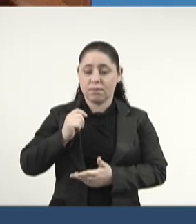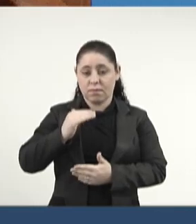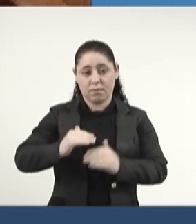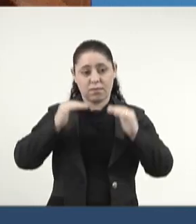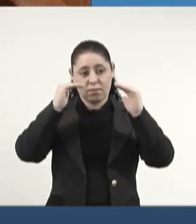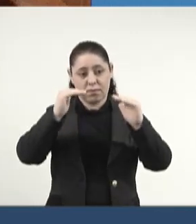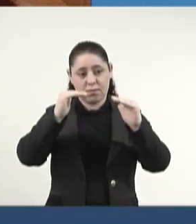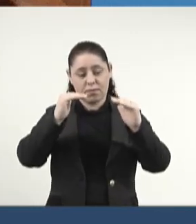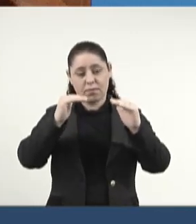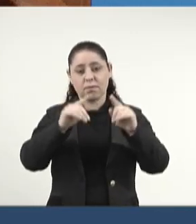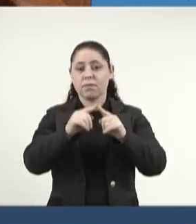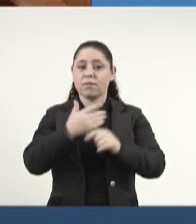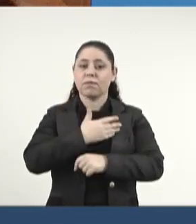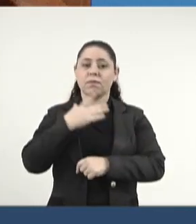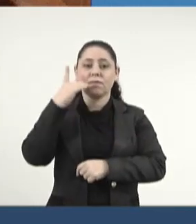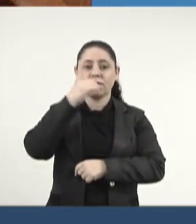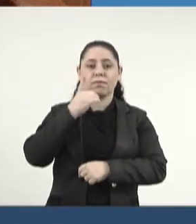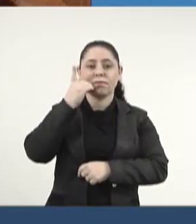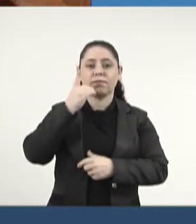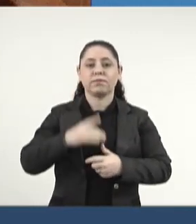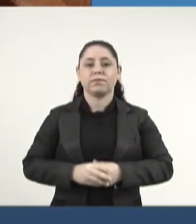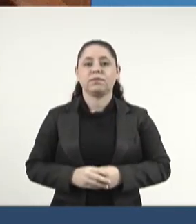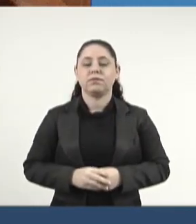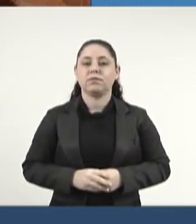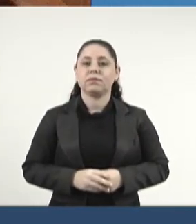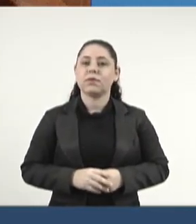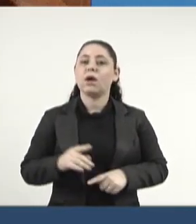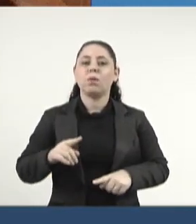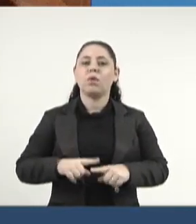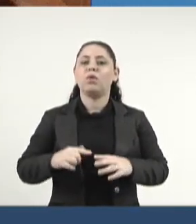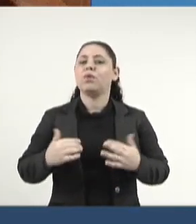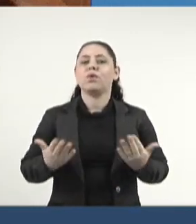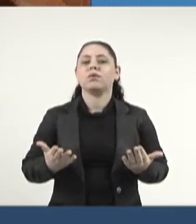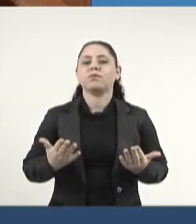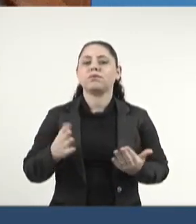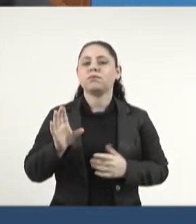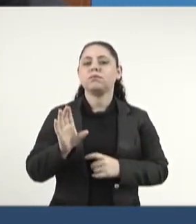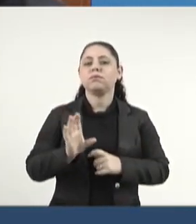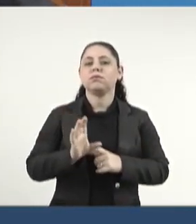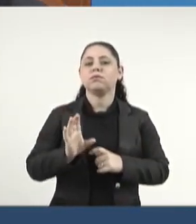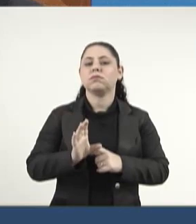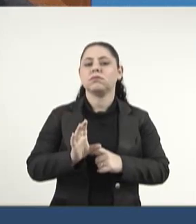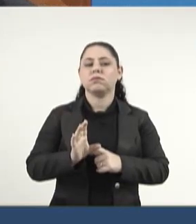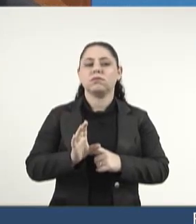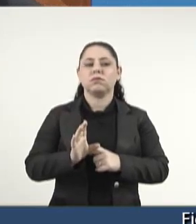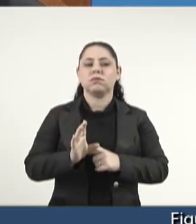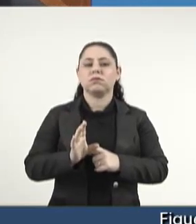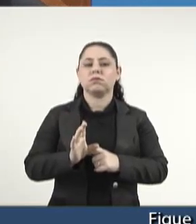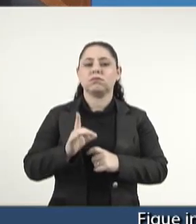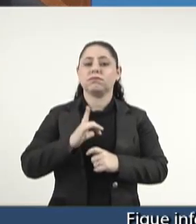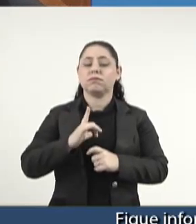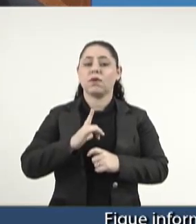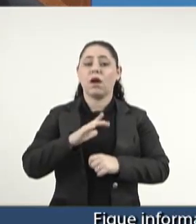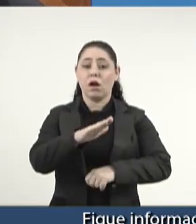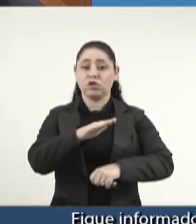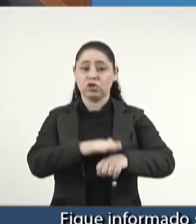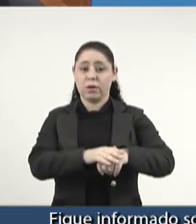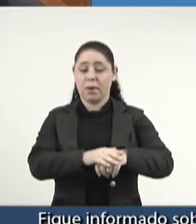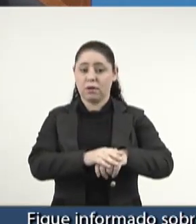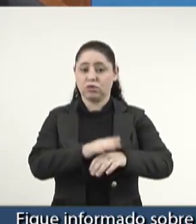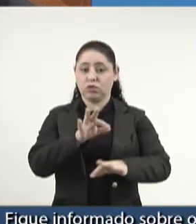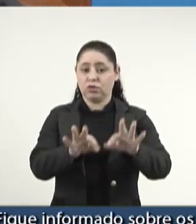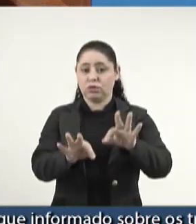autoridades máximas, colegas parlamentares, o motivo da CACEMES estar sendo acionada na